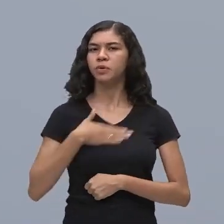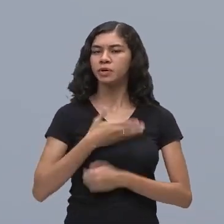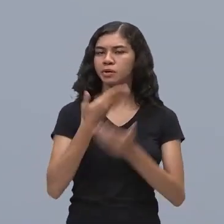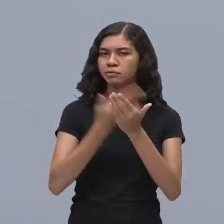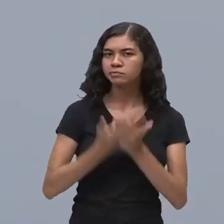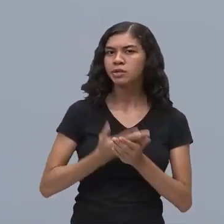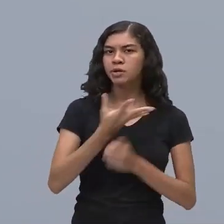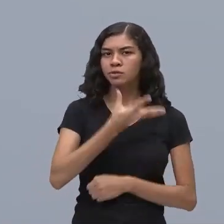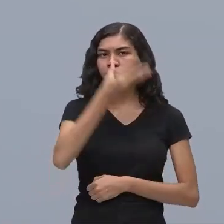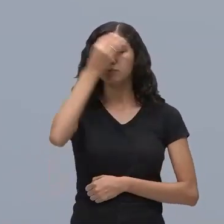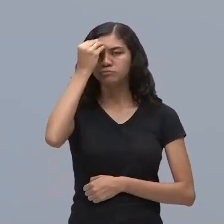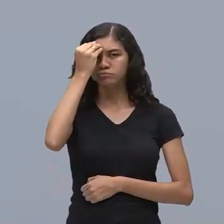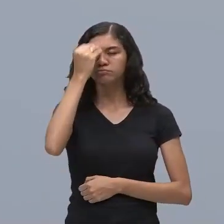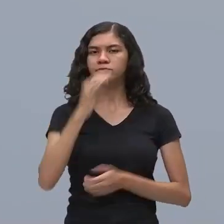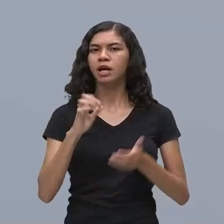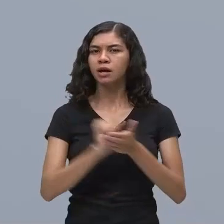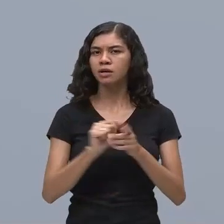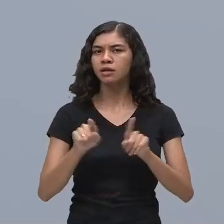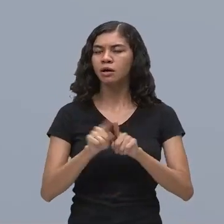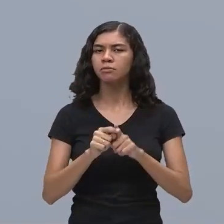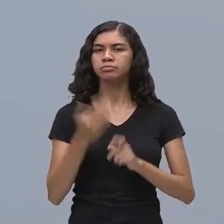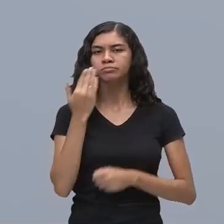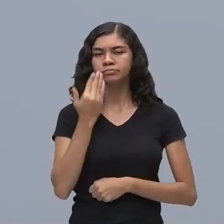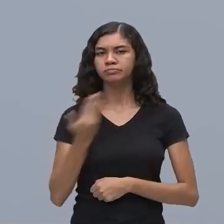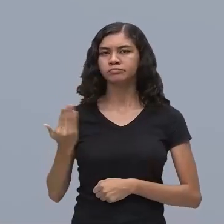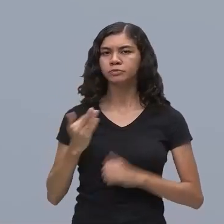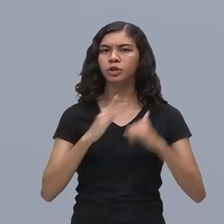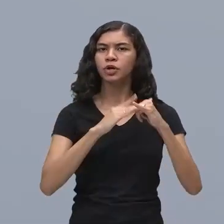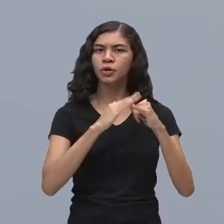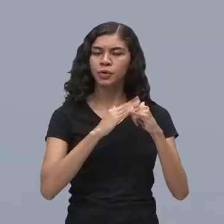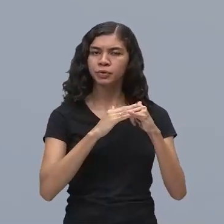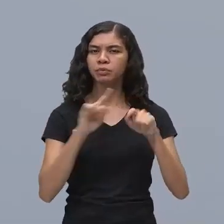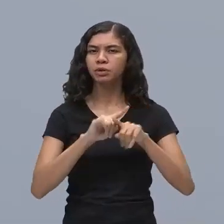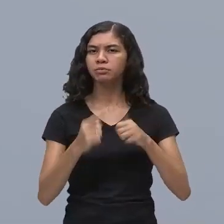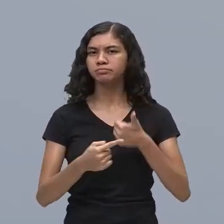E não se esqueçam de se inscrever no nosso canal no YouTube e